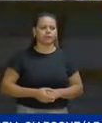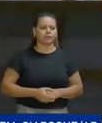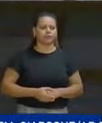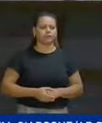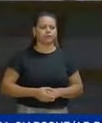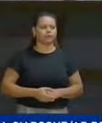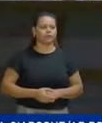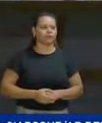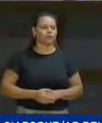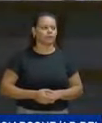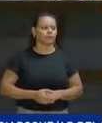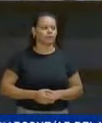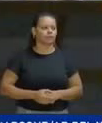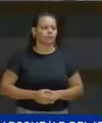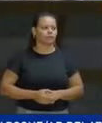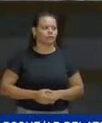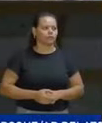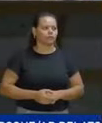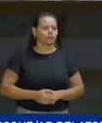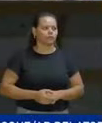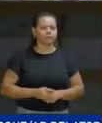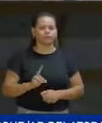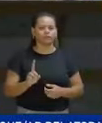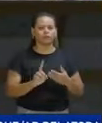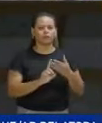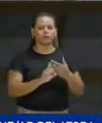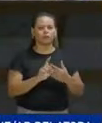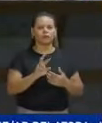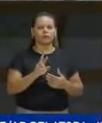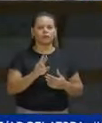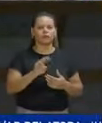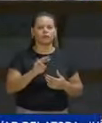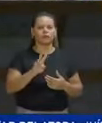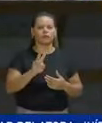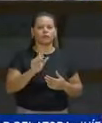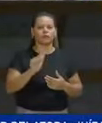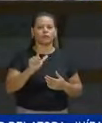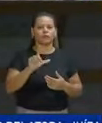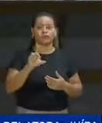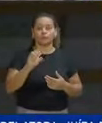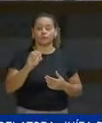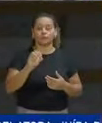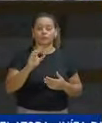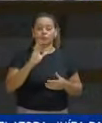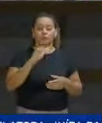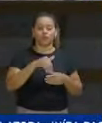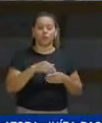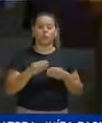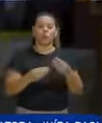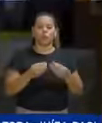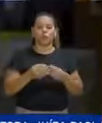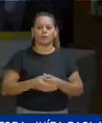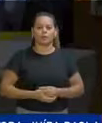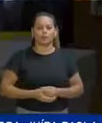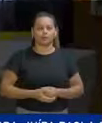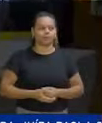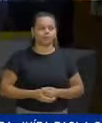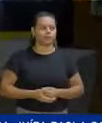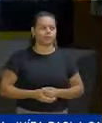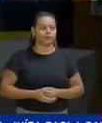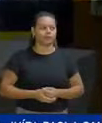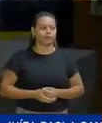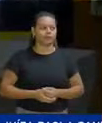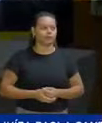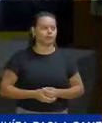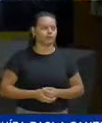Como vota Foco na parte o juiz central da mesa. Nivaldo Valente? Senhor presidente, conforme muito bem destacado pela eminente